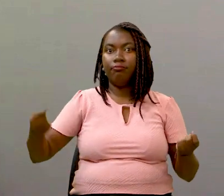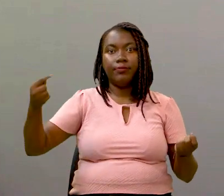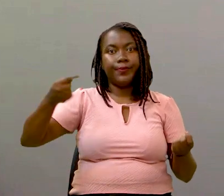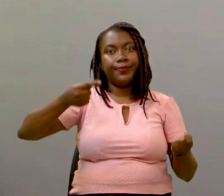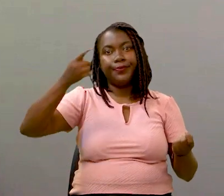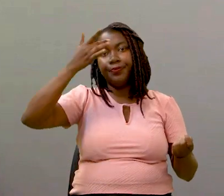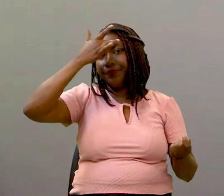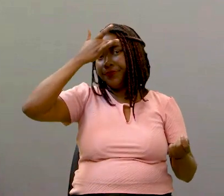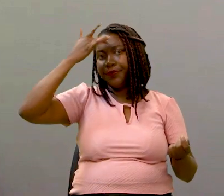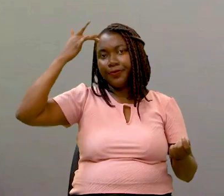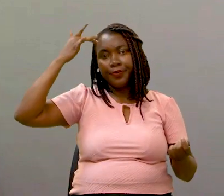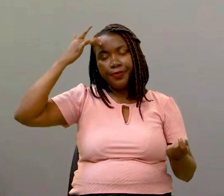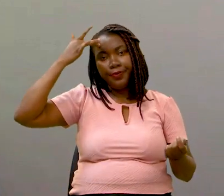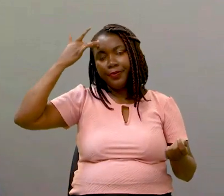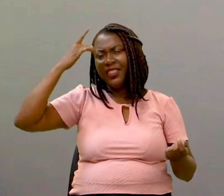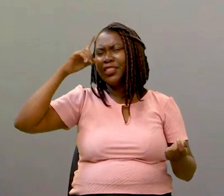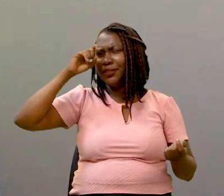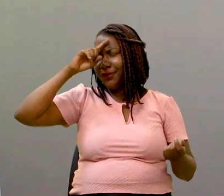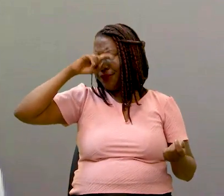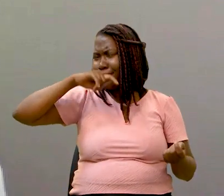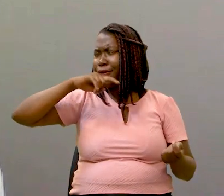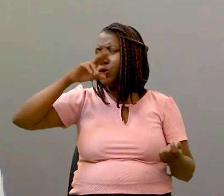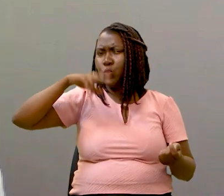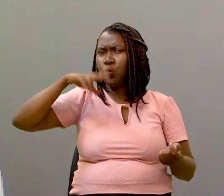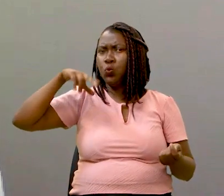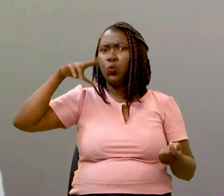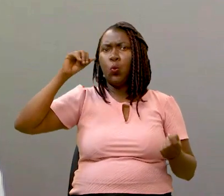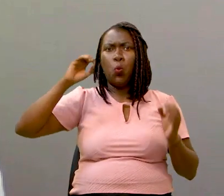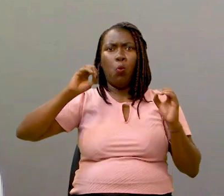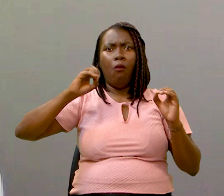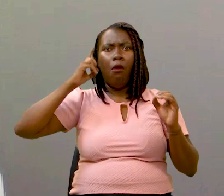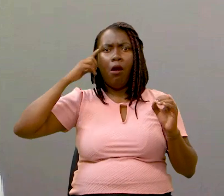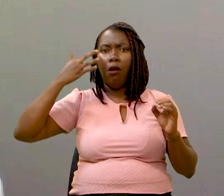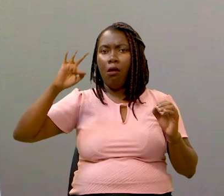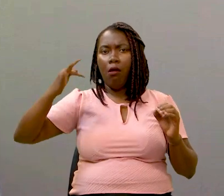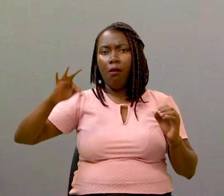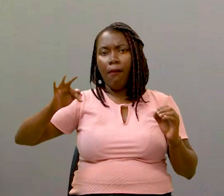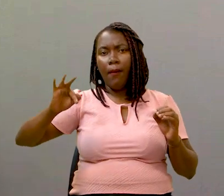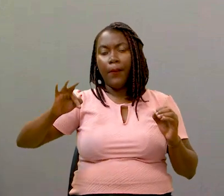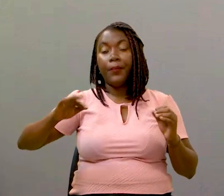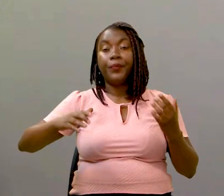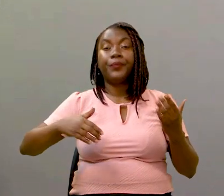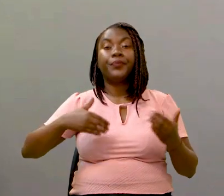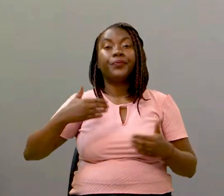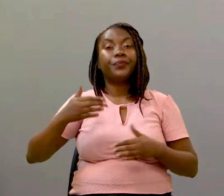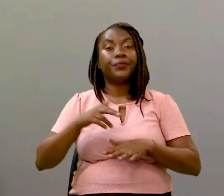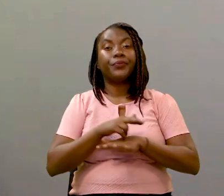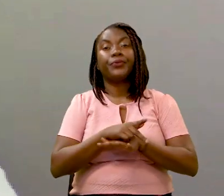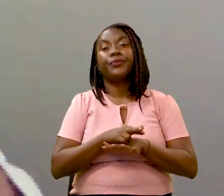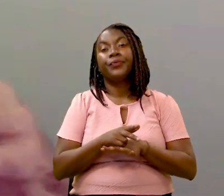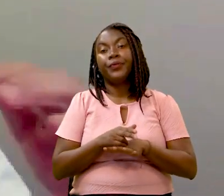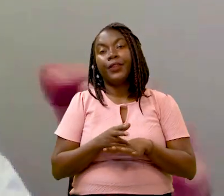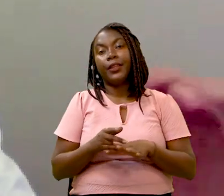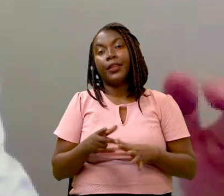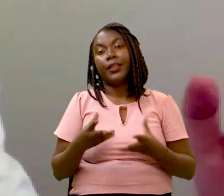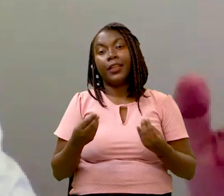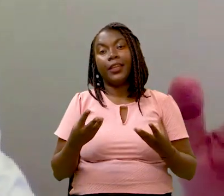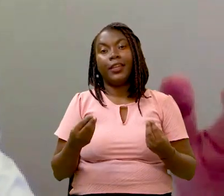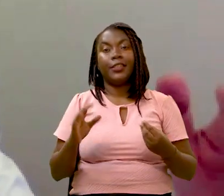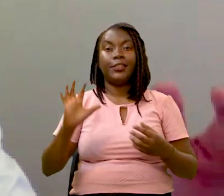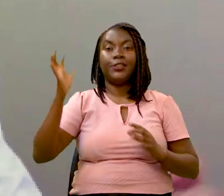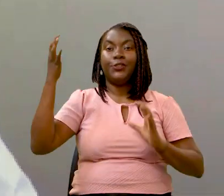prevalente, né? Pessoas, tal. É difícil alguém que nunca teve dor de cabeça, né? E aí então, você tem uma gama imensa